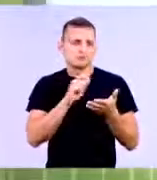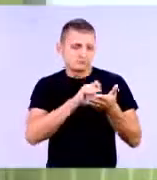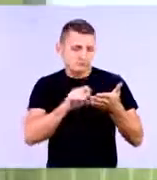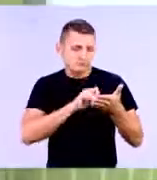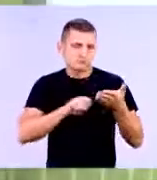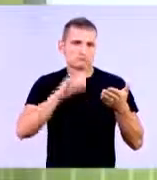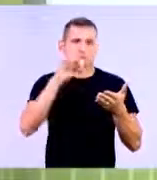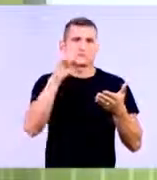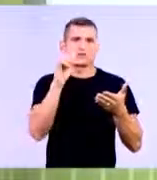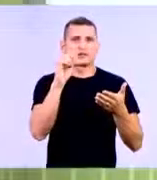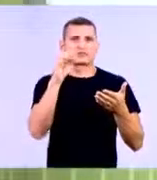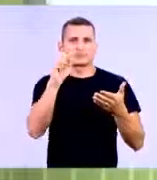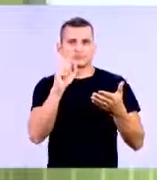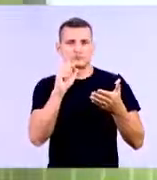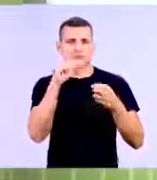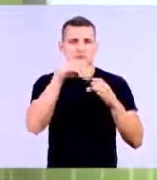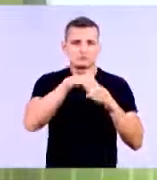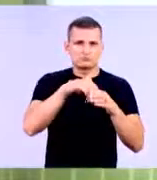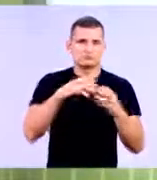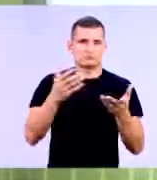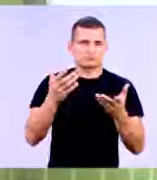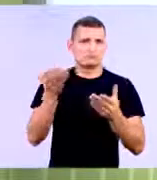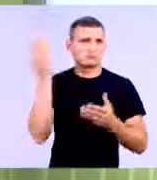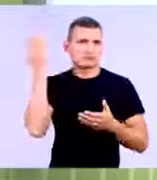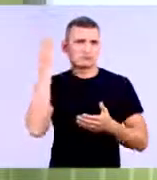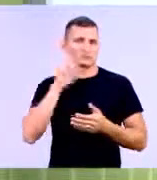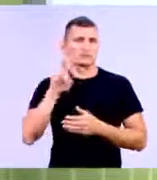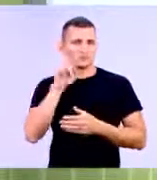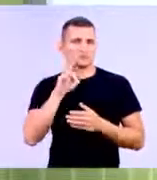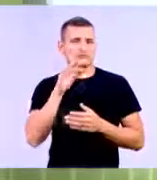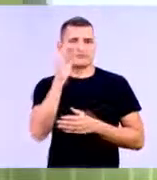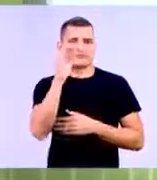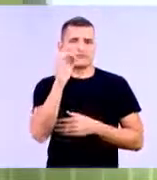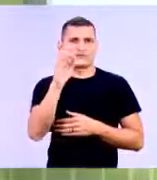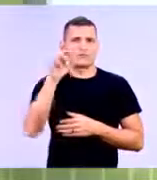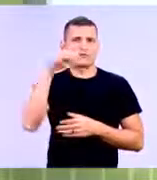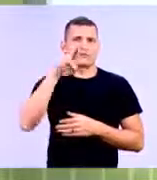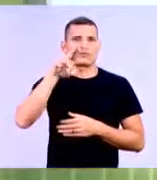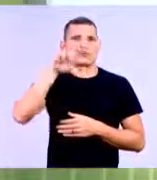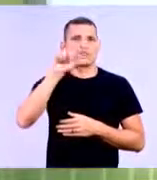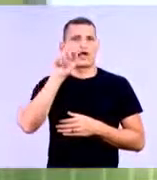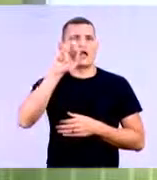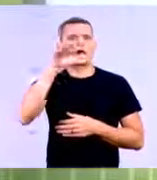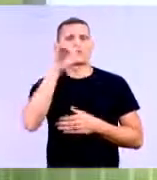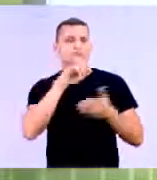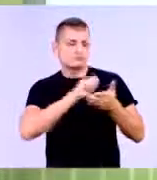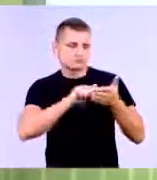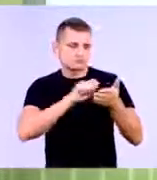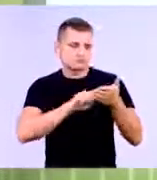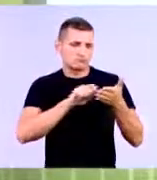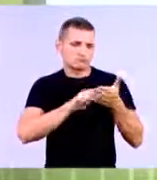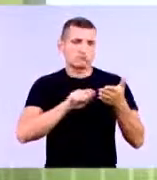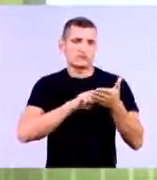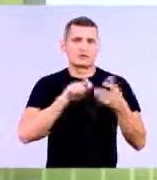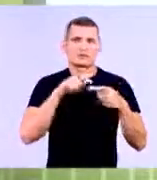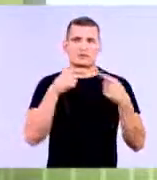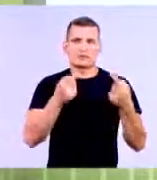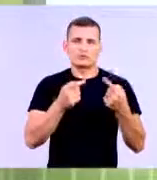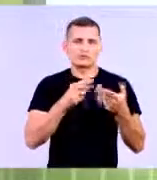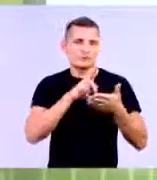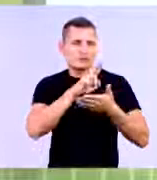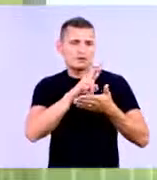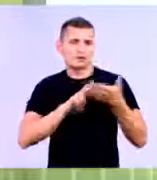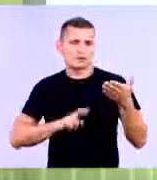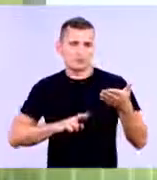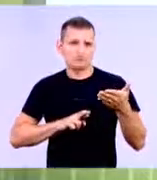dados que eram introduzidos, que antigamente ainda utilizavam formulários preenchidos manualmente, e no final eles pegavam os relatórios